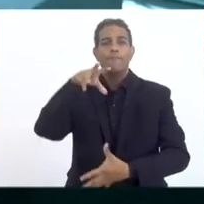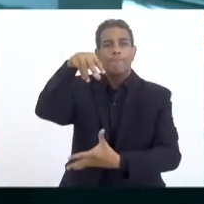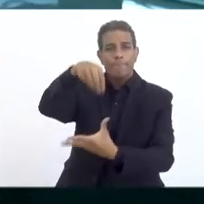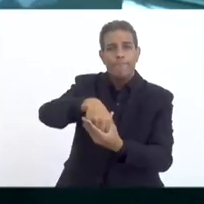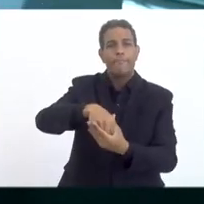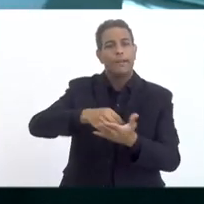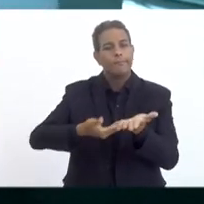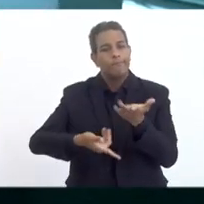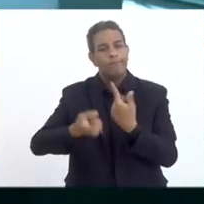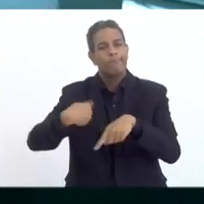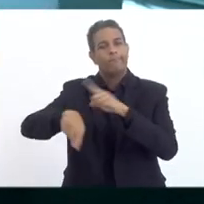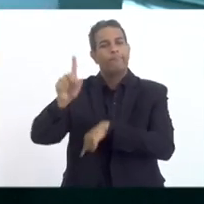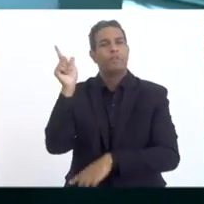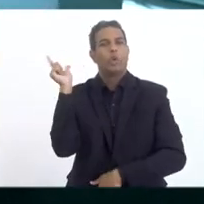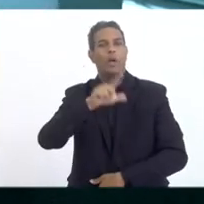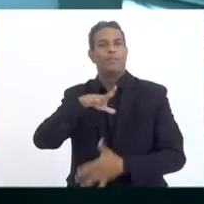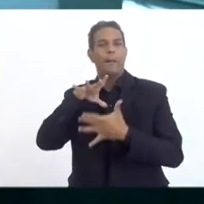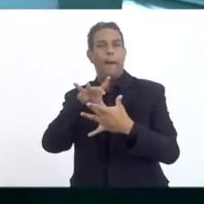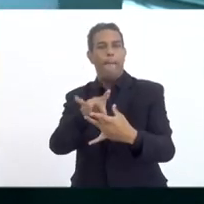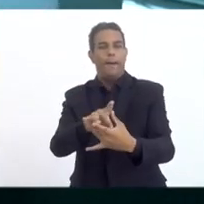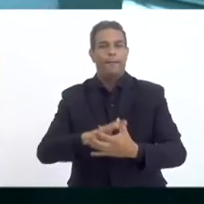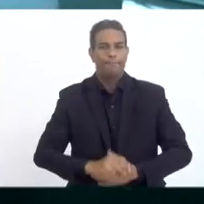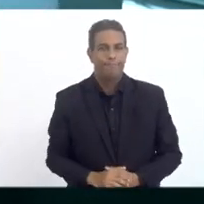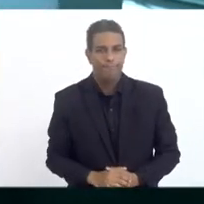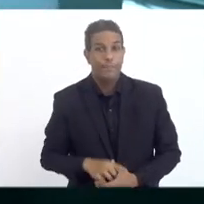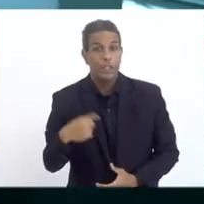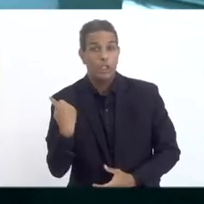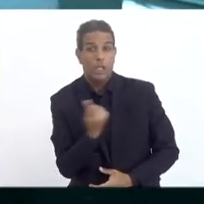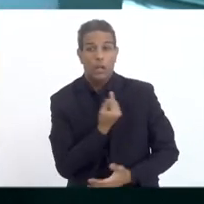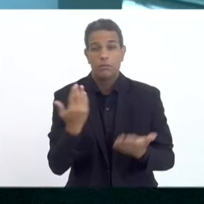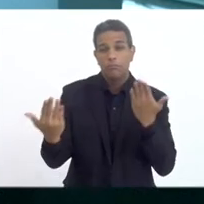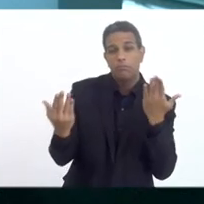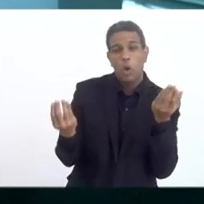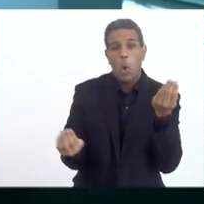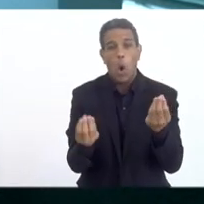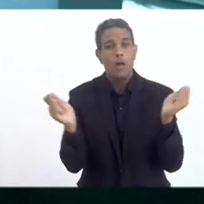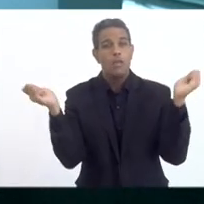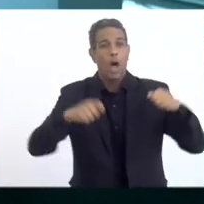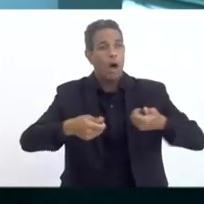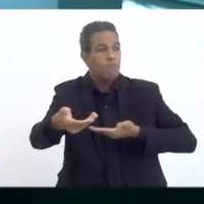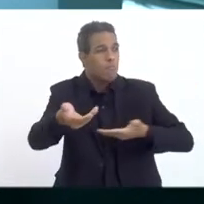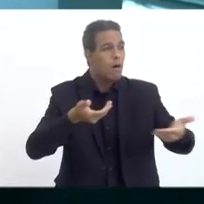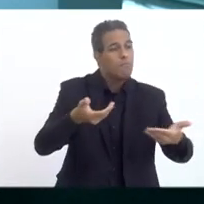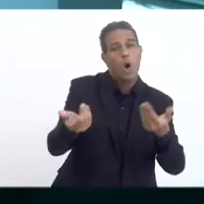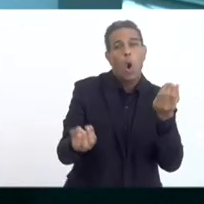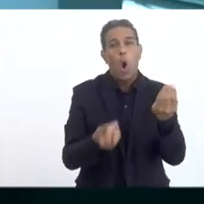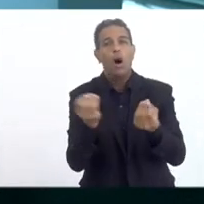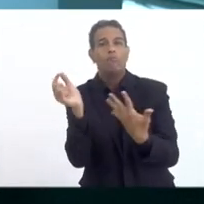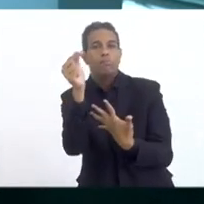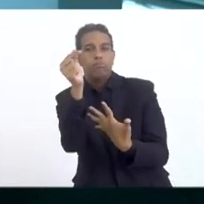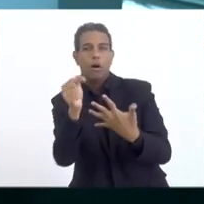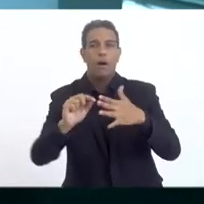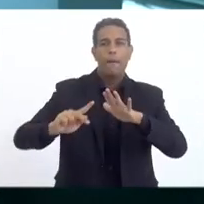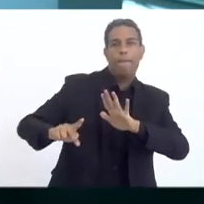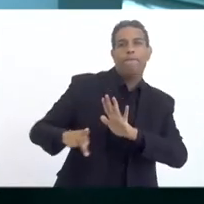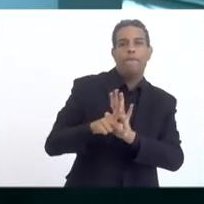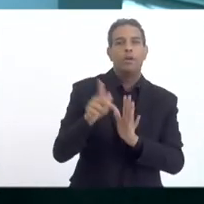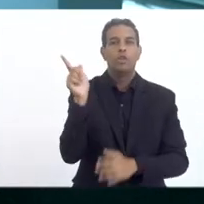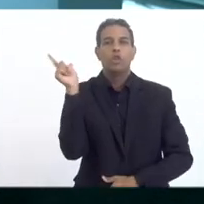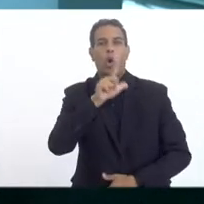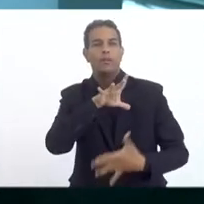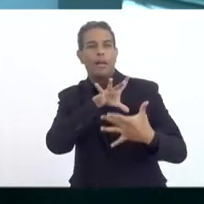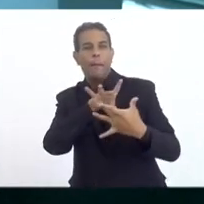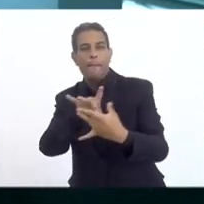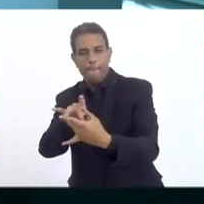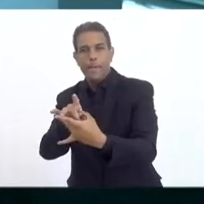fazer a máquina pública funcionar. Então, nós podemos ser usados justamente para atender a essa questão que o próprio Tribunal de Contas já